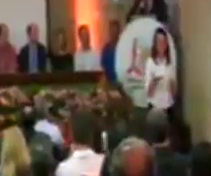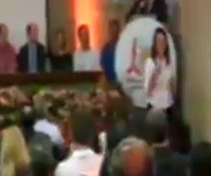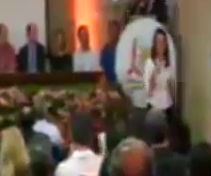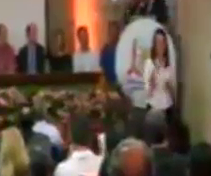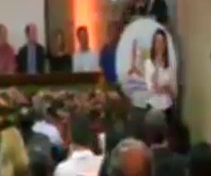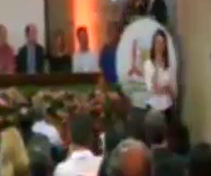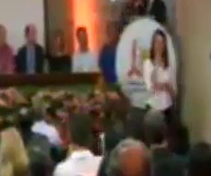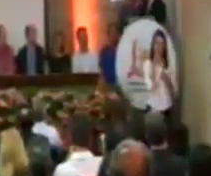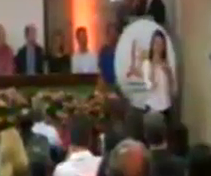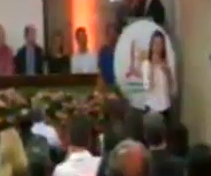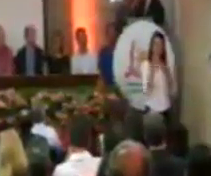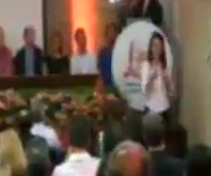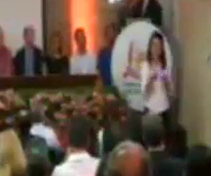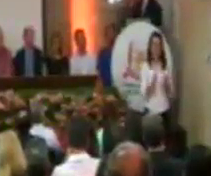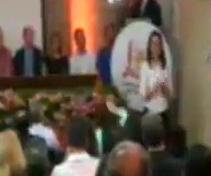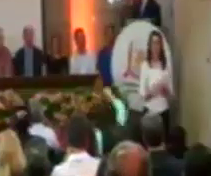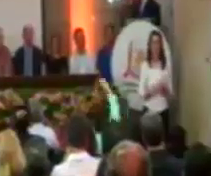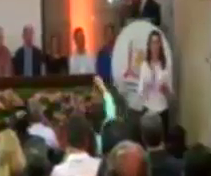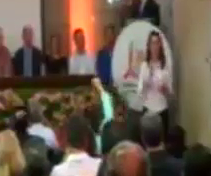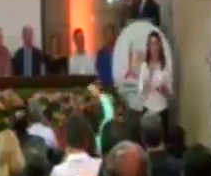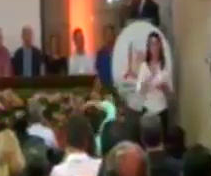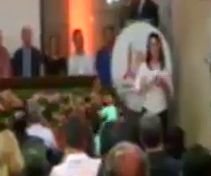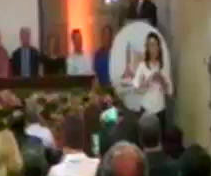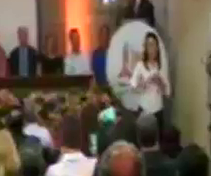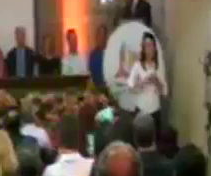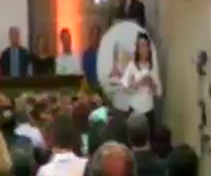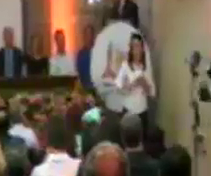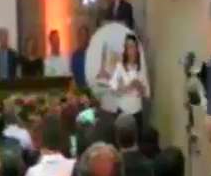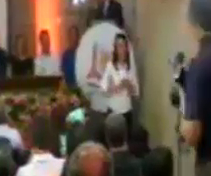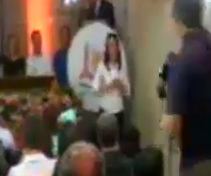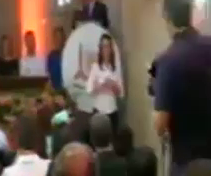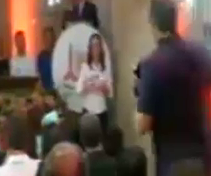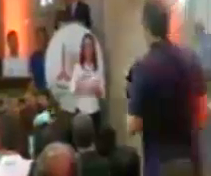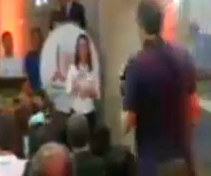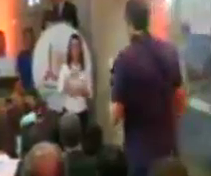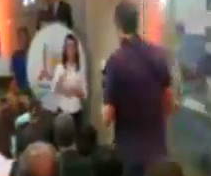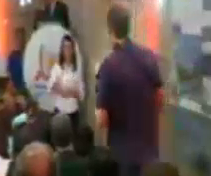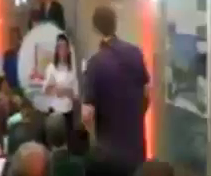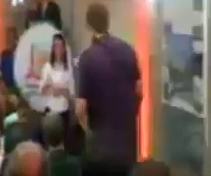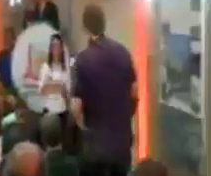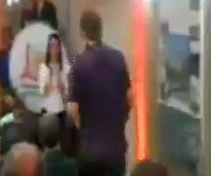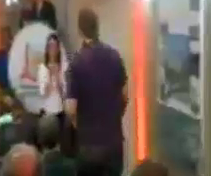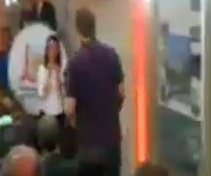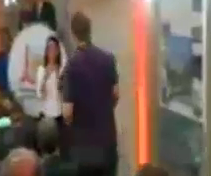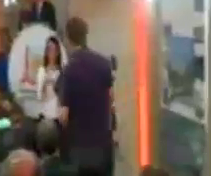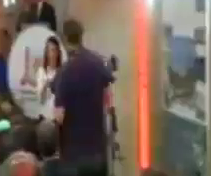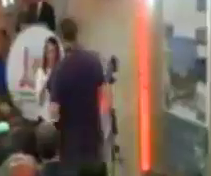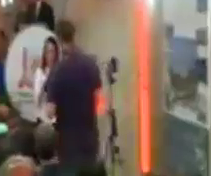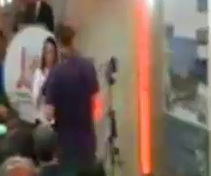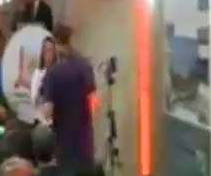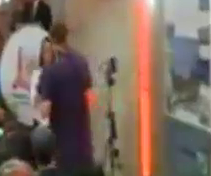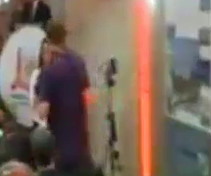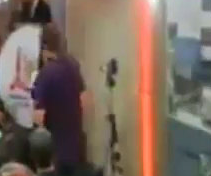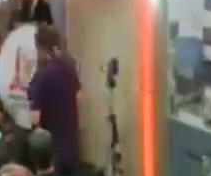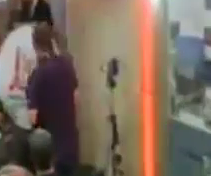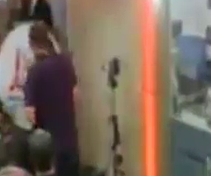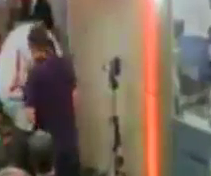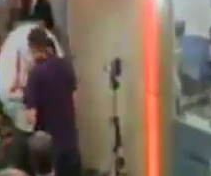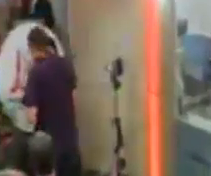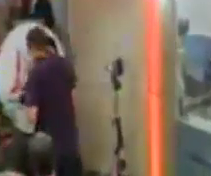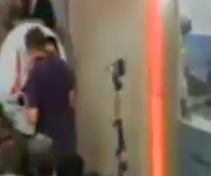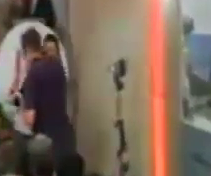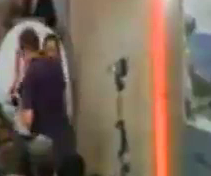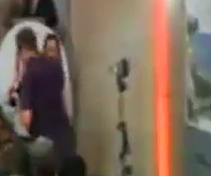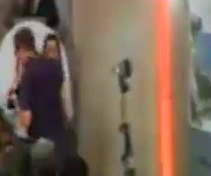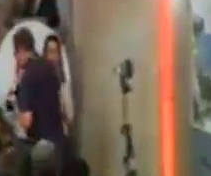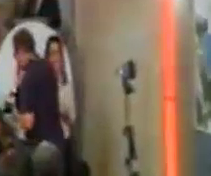Eu serei breve, gostaria apenas de cumprimentar o presidente da Câmara de Vereadores aqui de Criciúma, querida